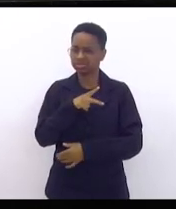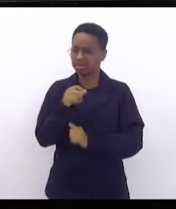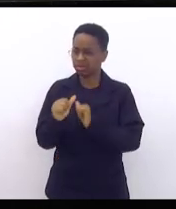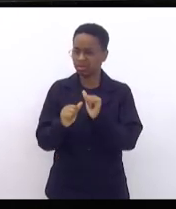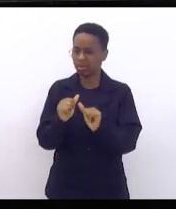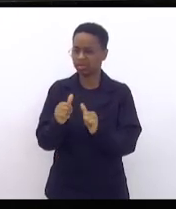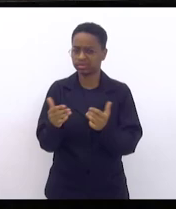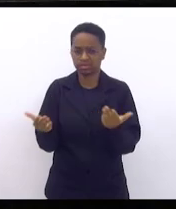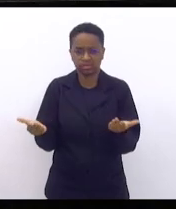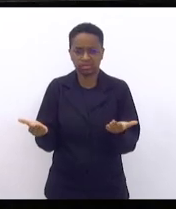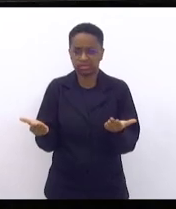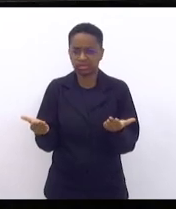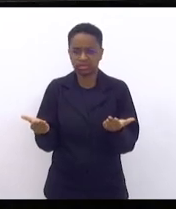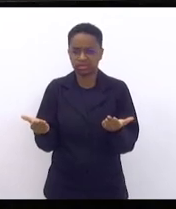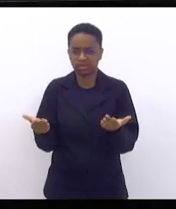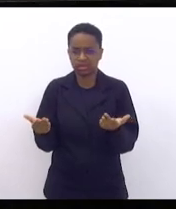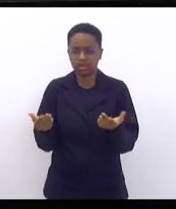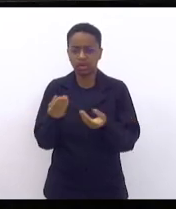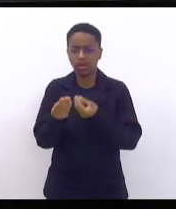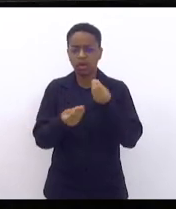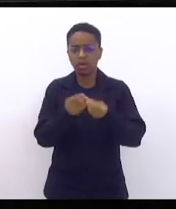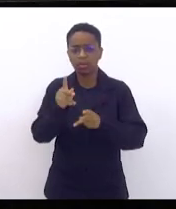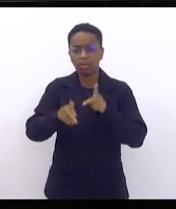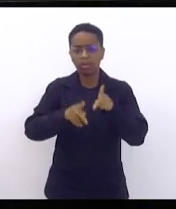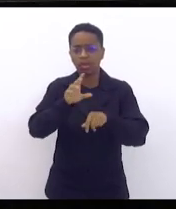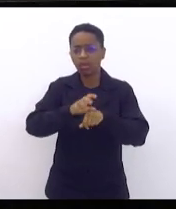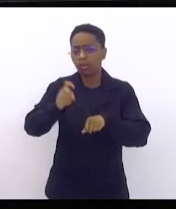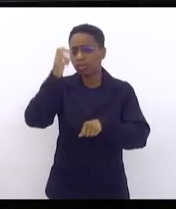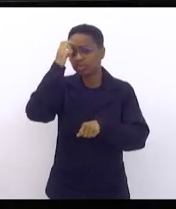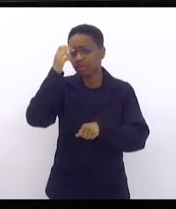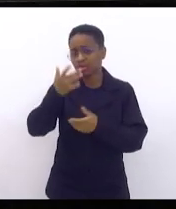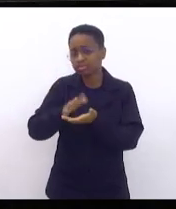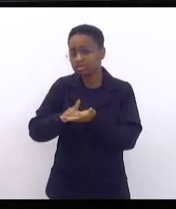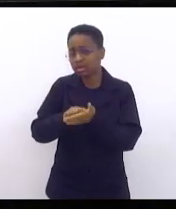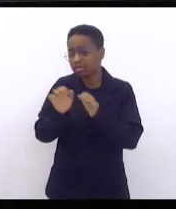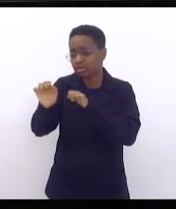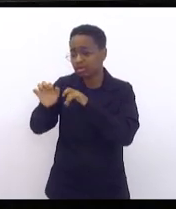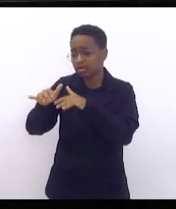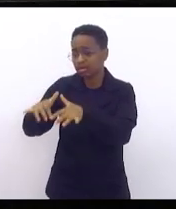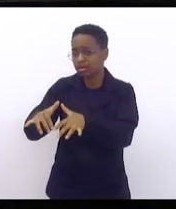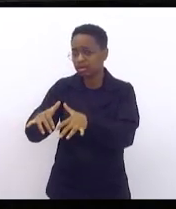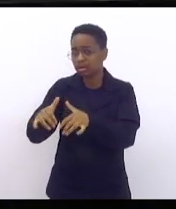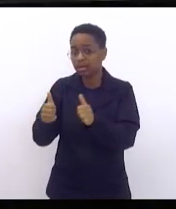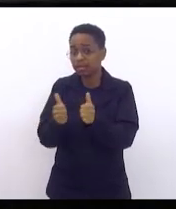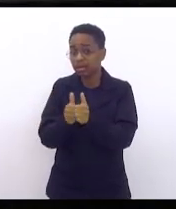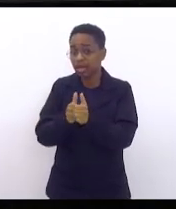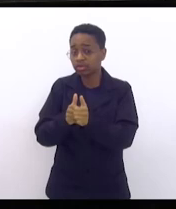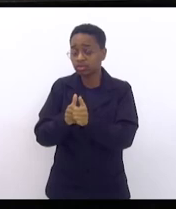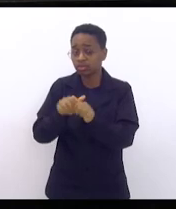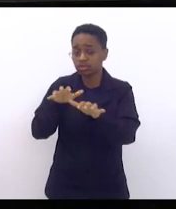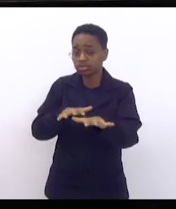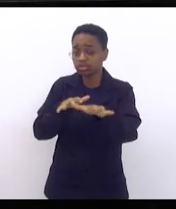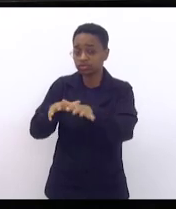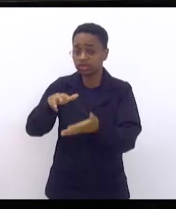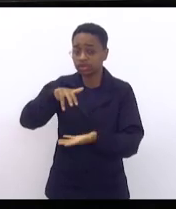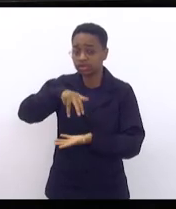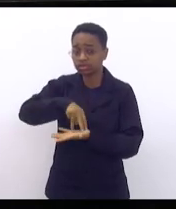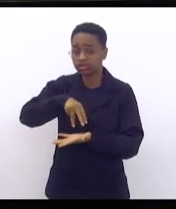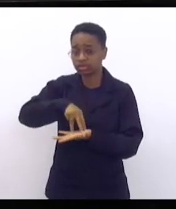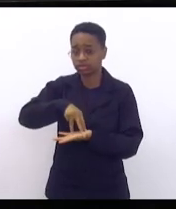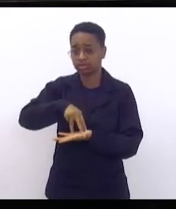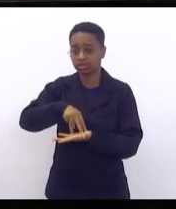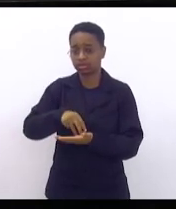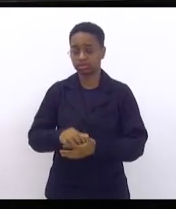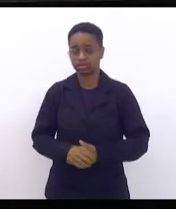onde a população cultural do Samba Vai para lá ao lado do desfile do Sambódromo